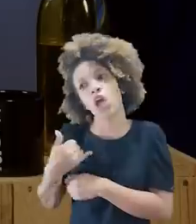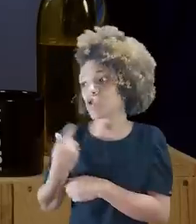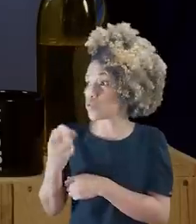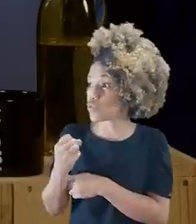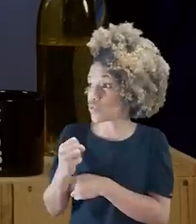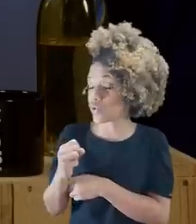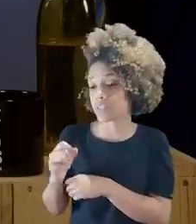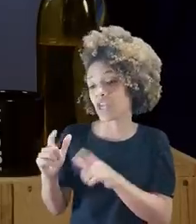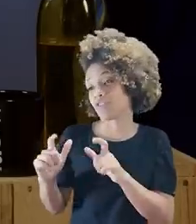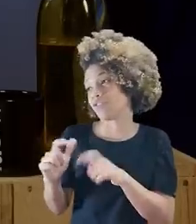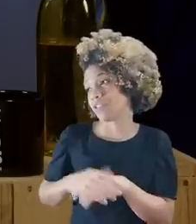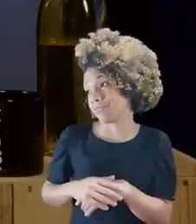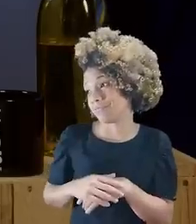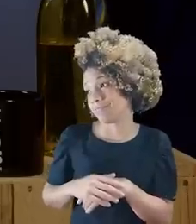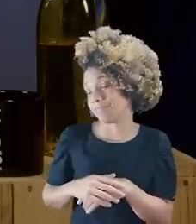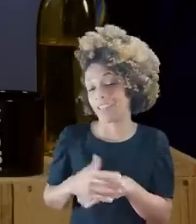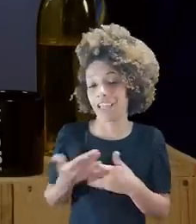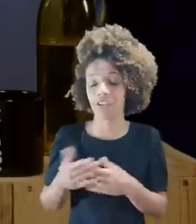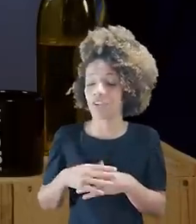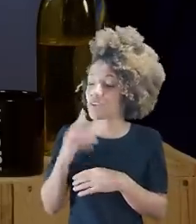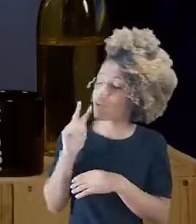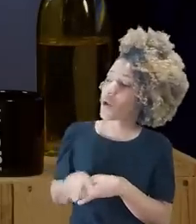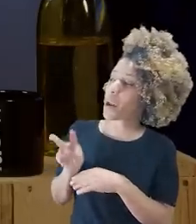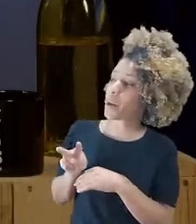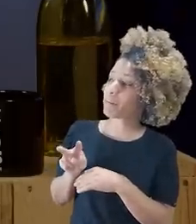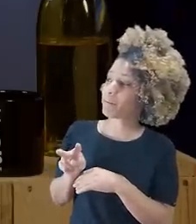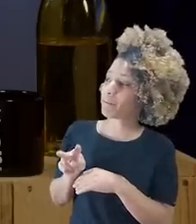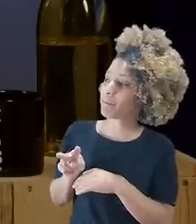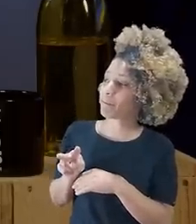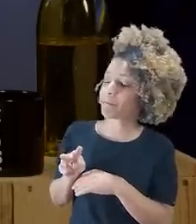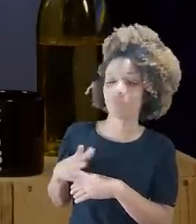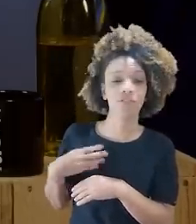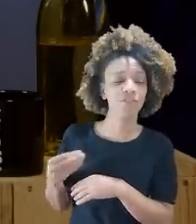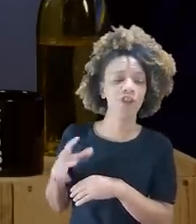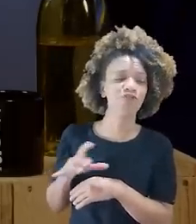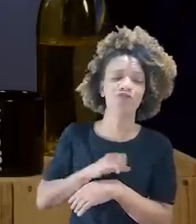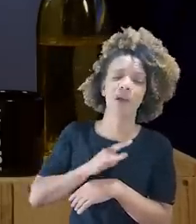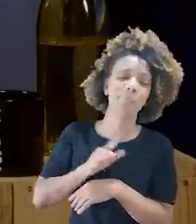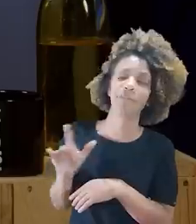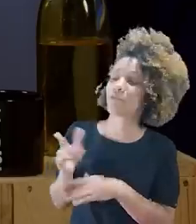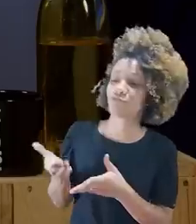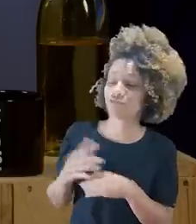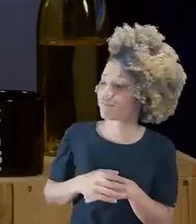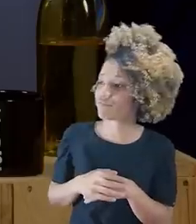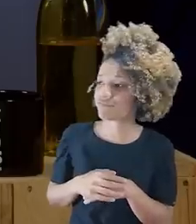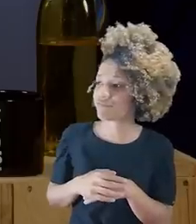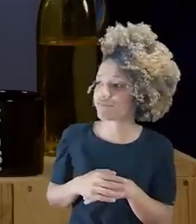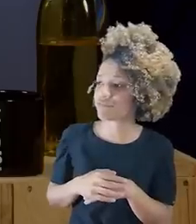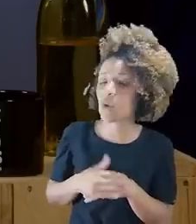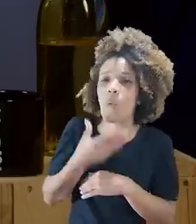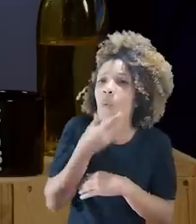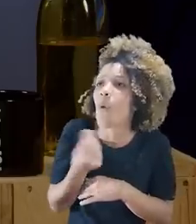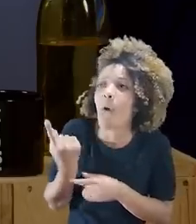se tornando e ele nós ficamos tão emocionados assim porque veio tudo na minha cabecinha sabe ele pequenininho